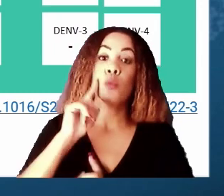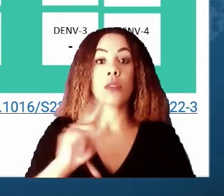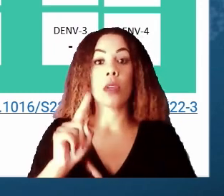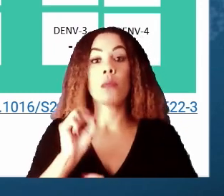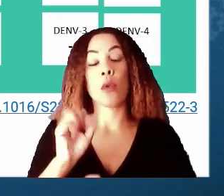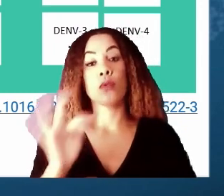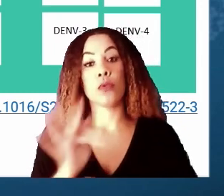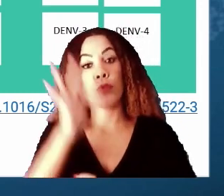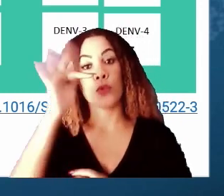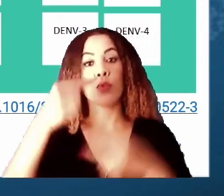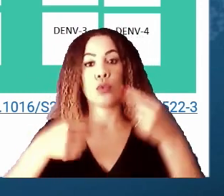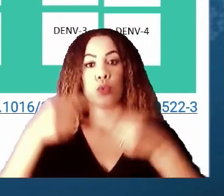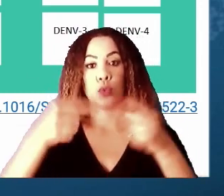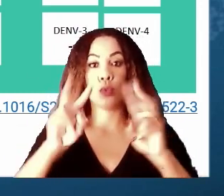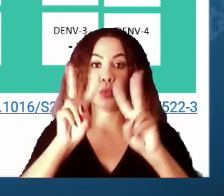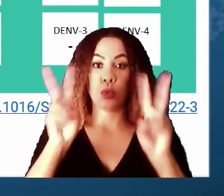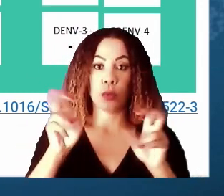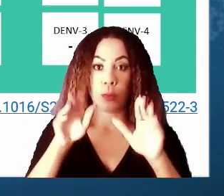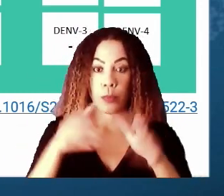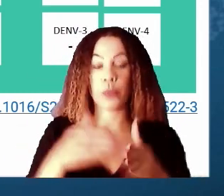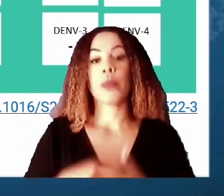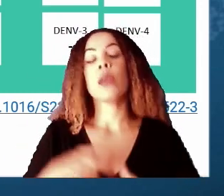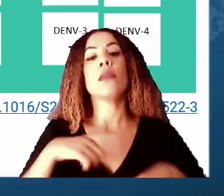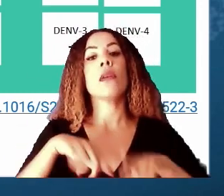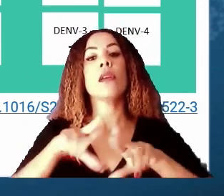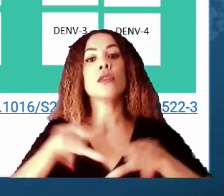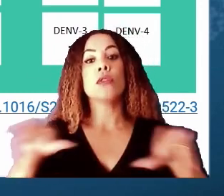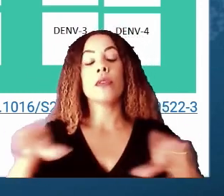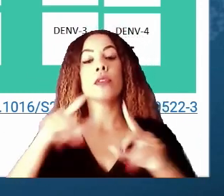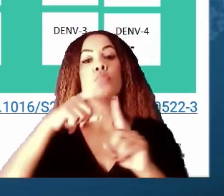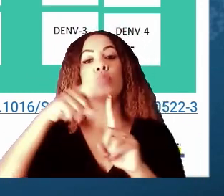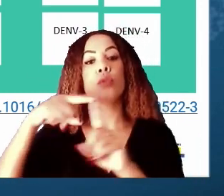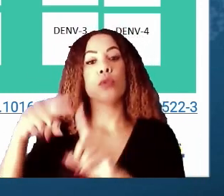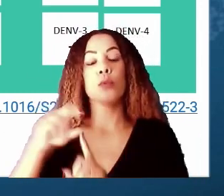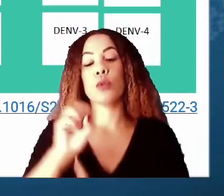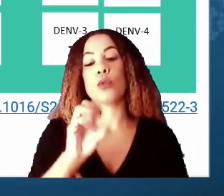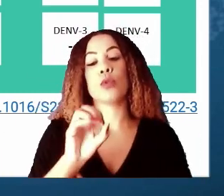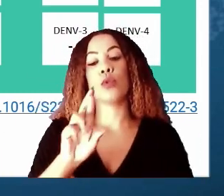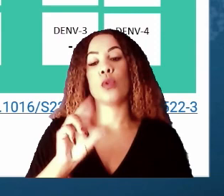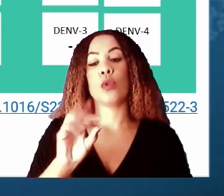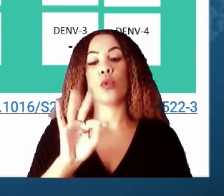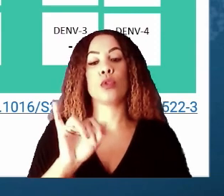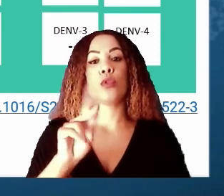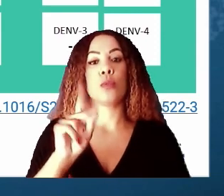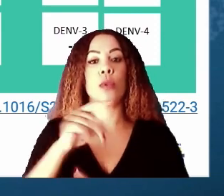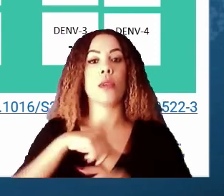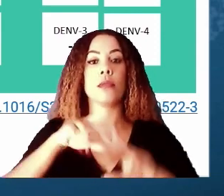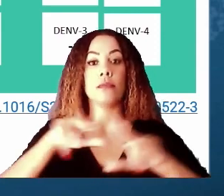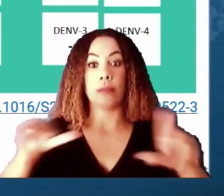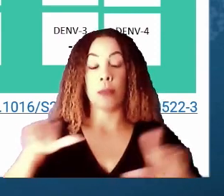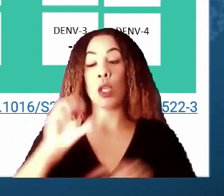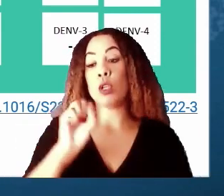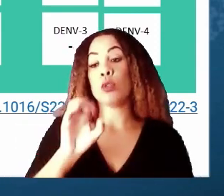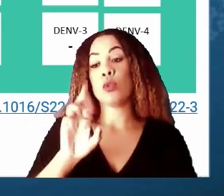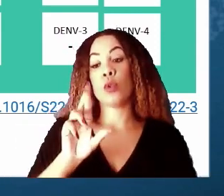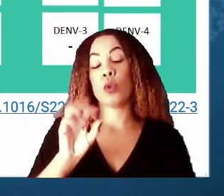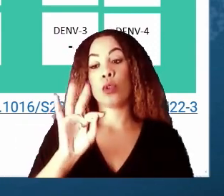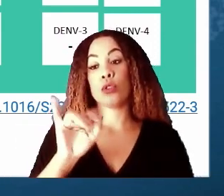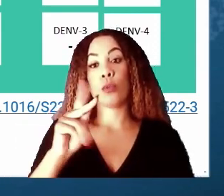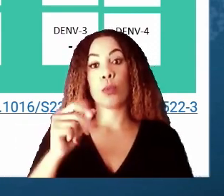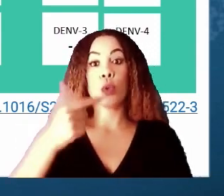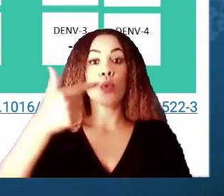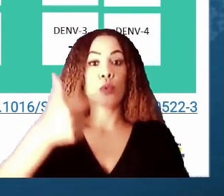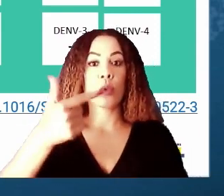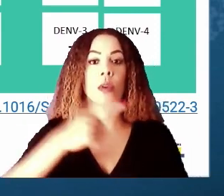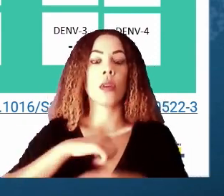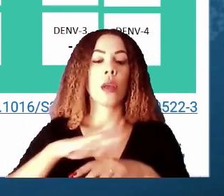variação dessa eficácia entre os diferentes sorotipos, e a gente observa que o sorotipo 2 tem um melhor desempenho, né, frente